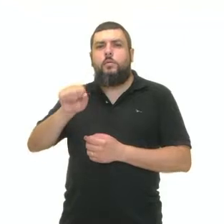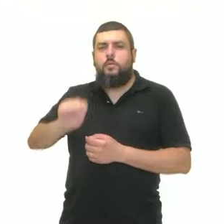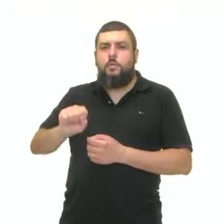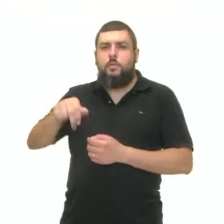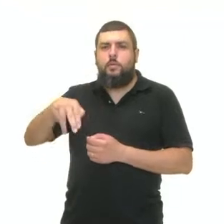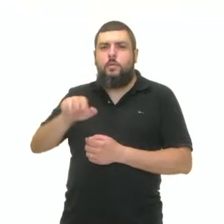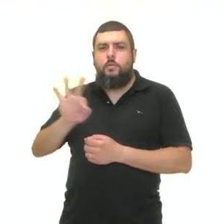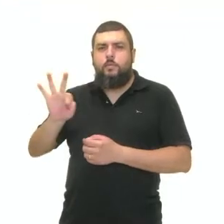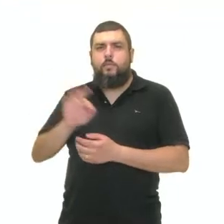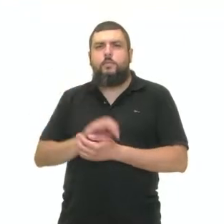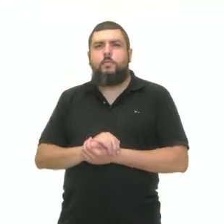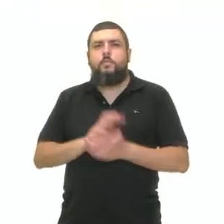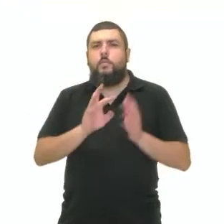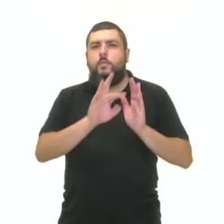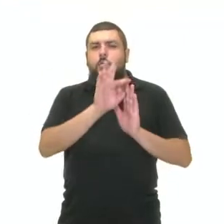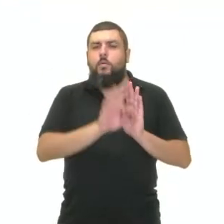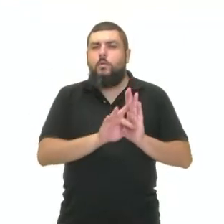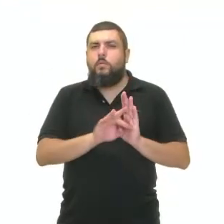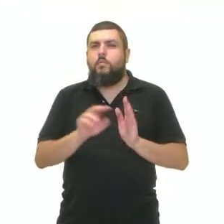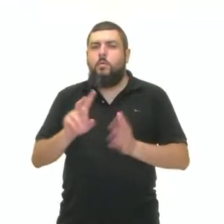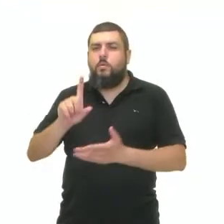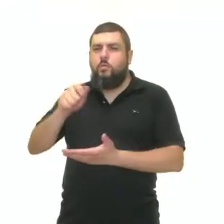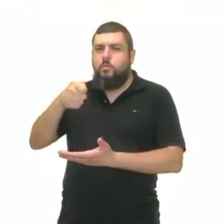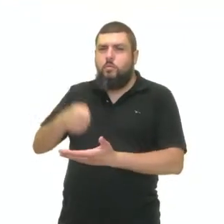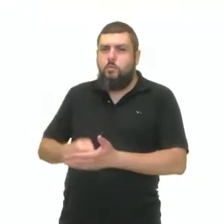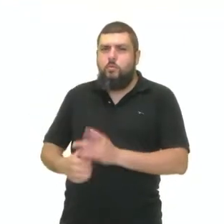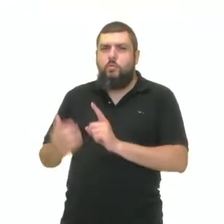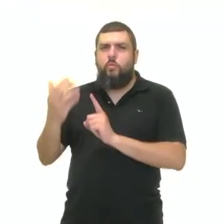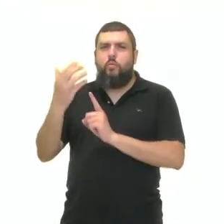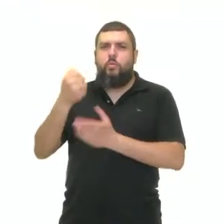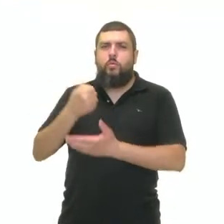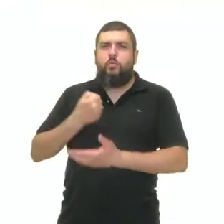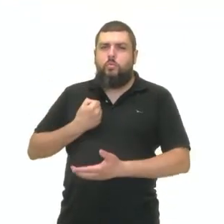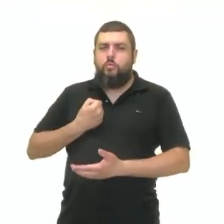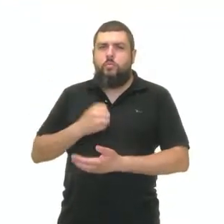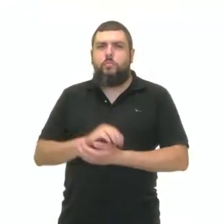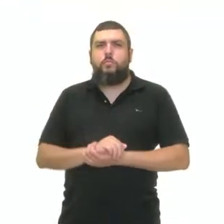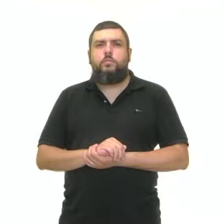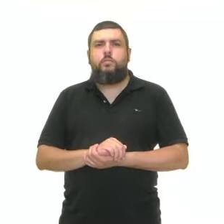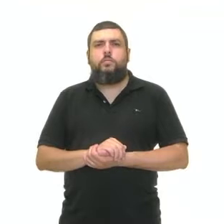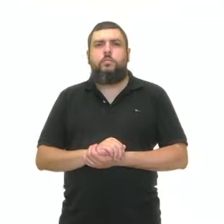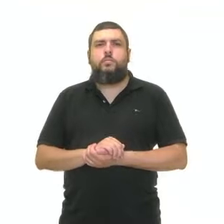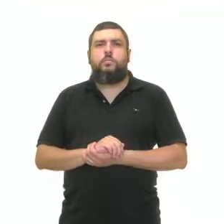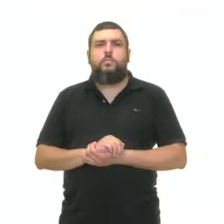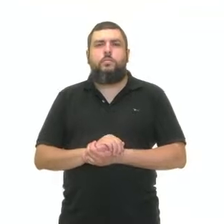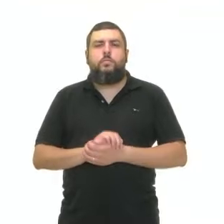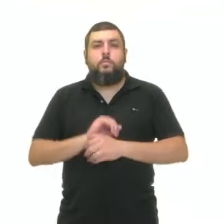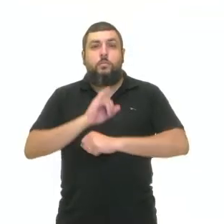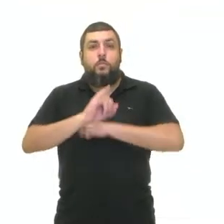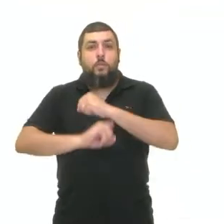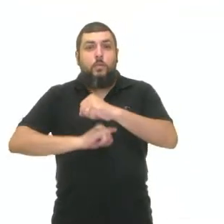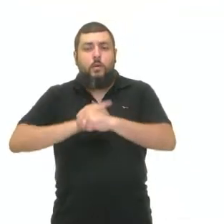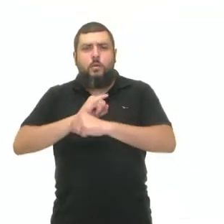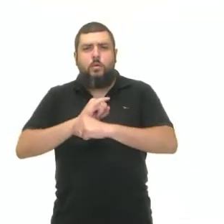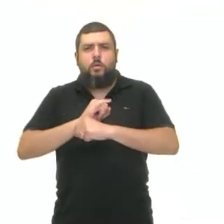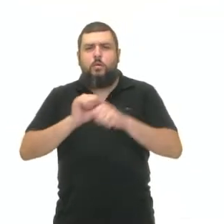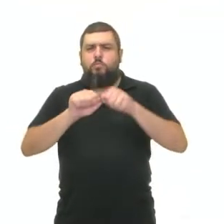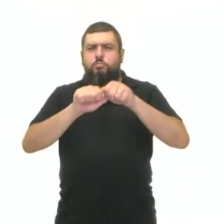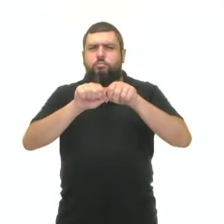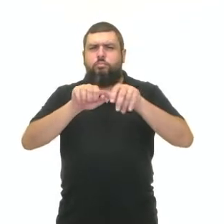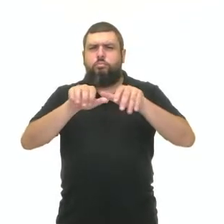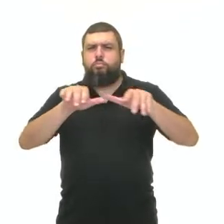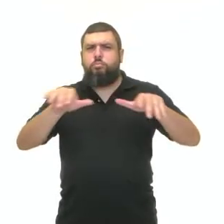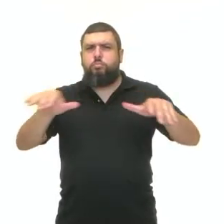texto motivador. Texto 2. Nos sistemas dos gigantes da internet, a filtragem de dados é transferida